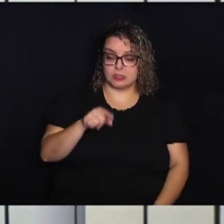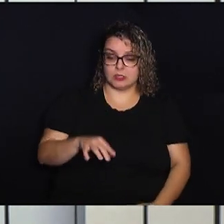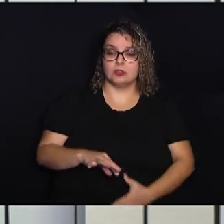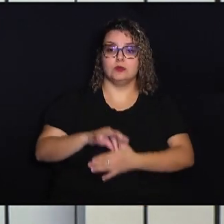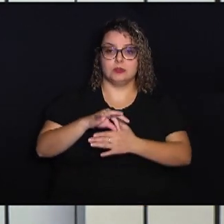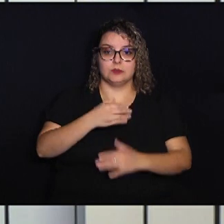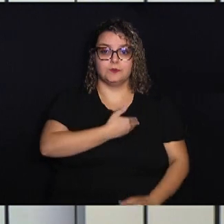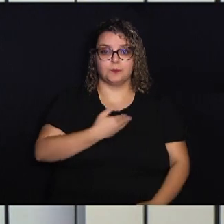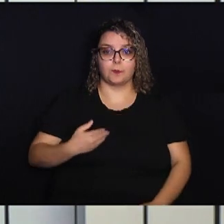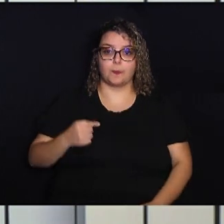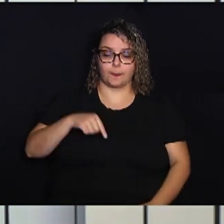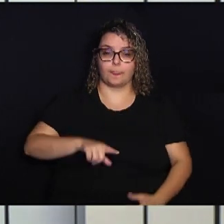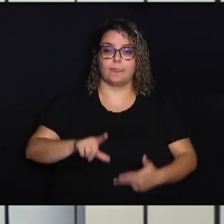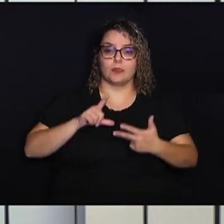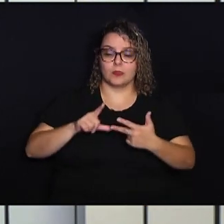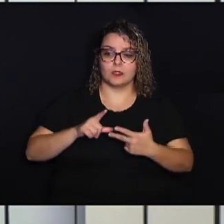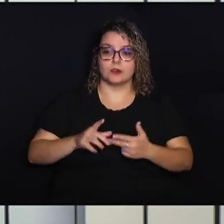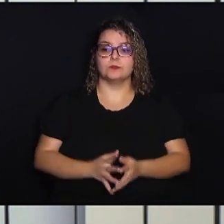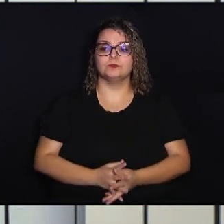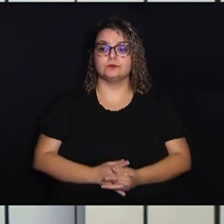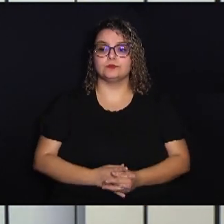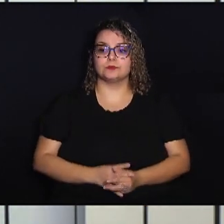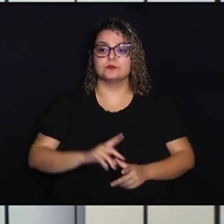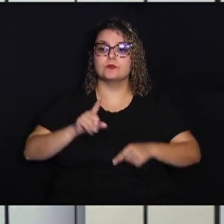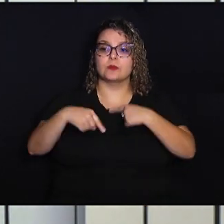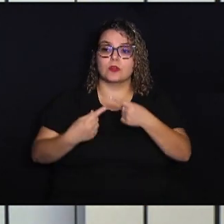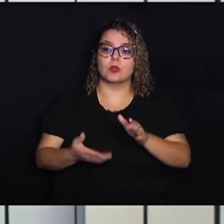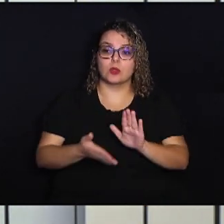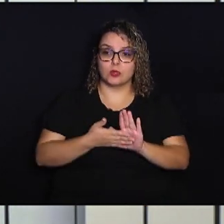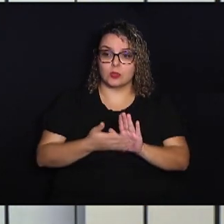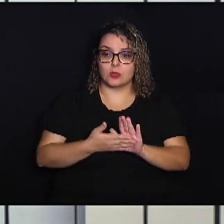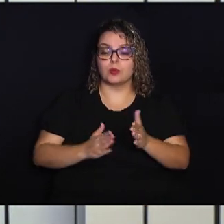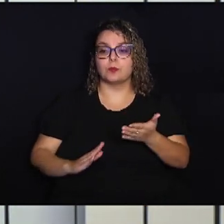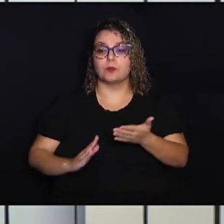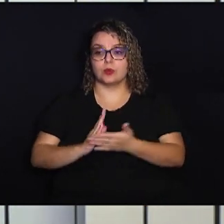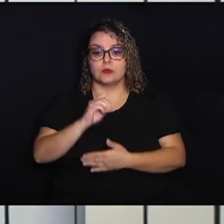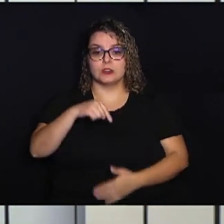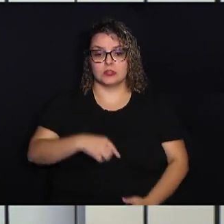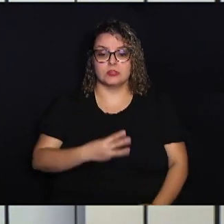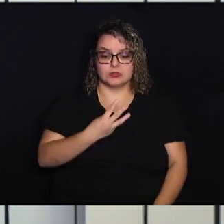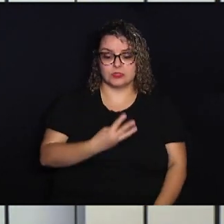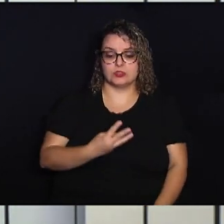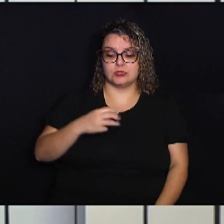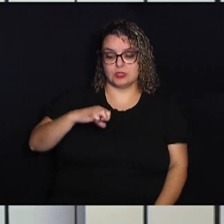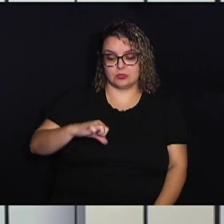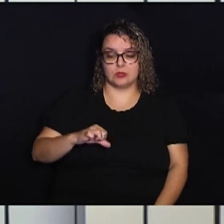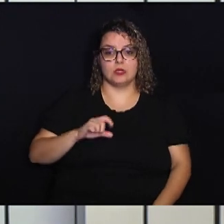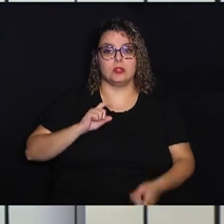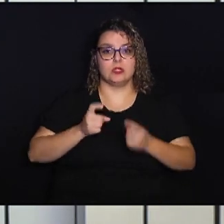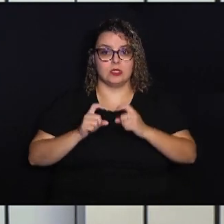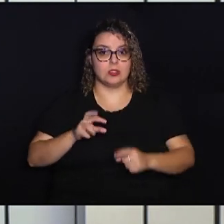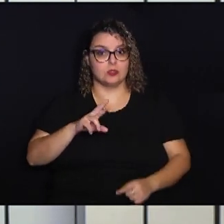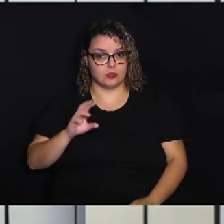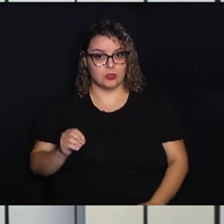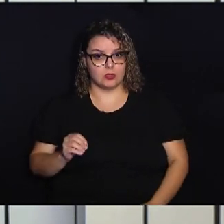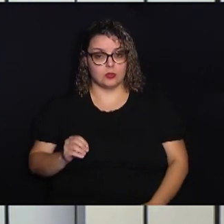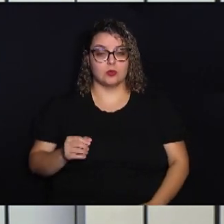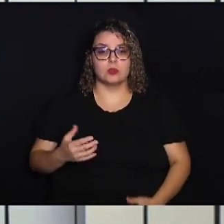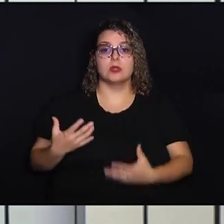atividades educacionais no ambiente escolar. O objetivo da Polícia Militar é prevenção de crimes, é trabalhar de acordo